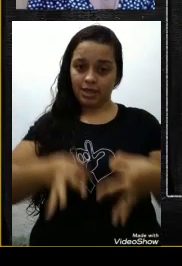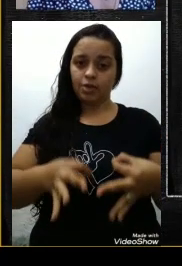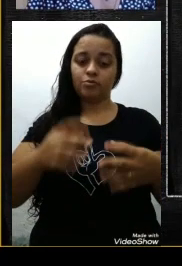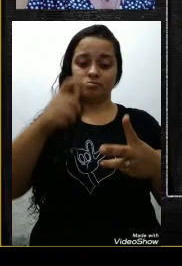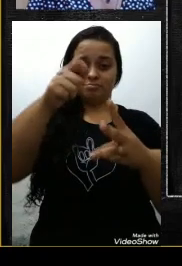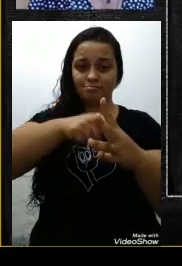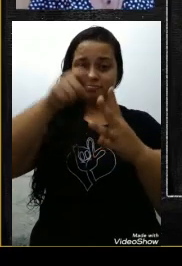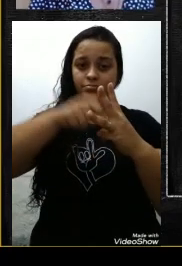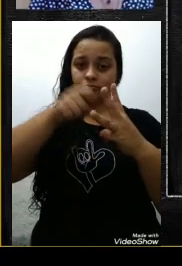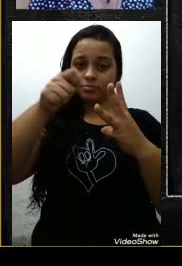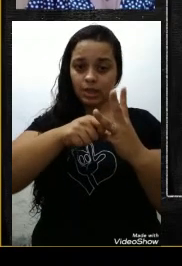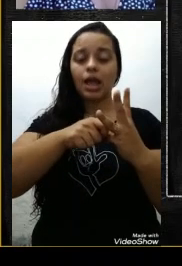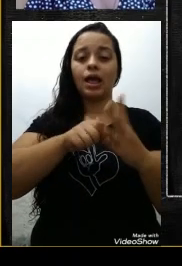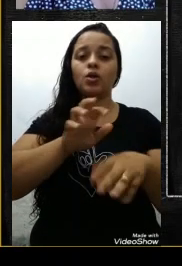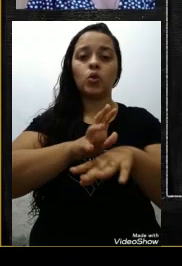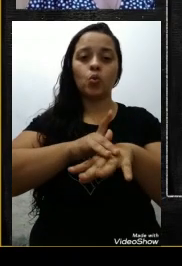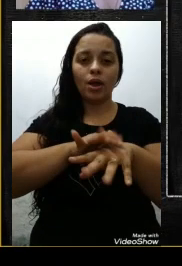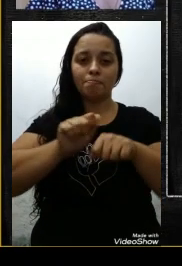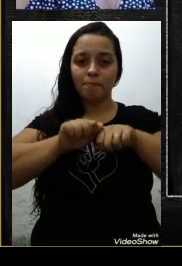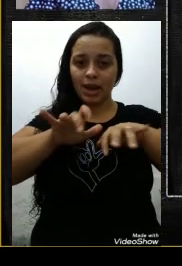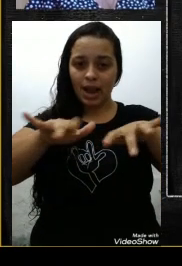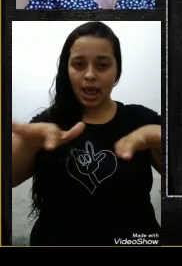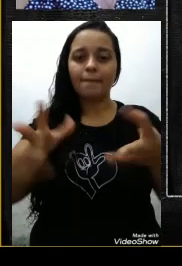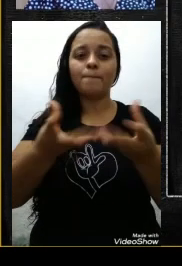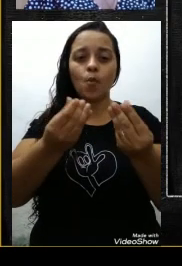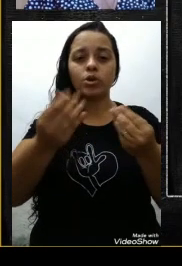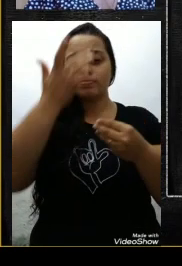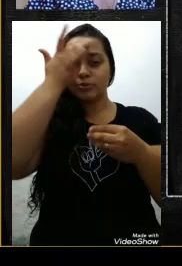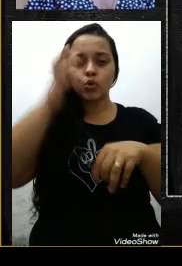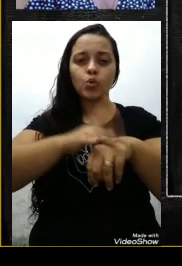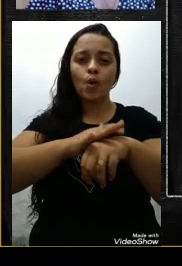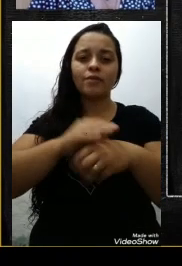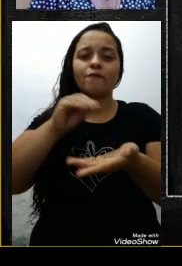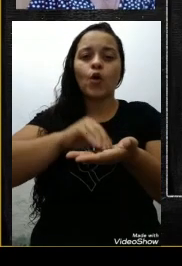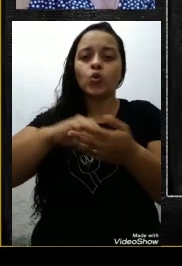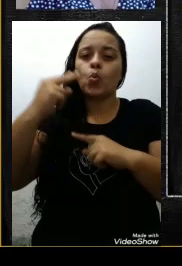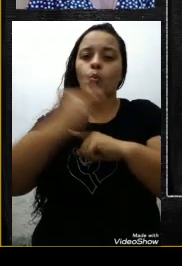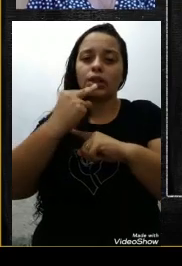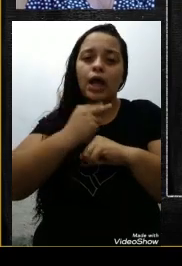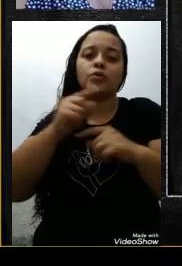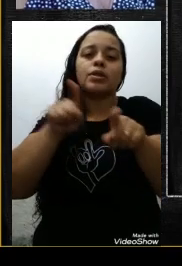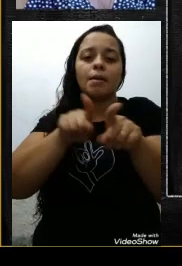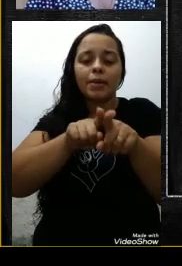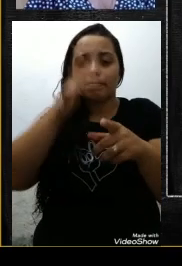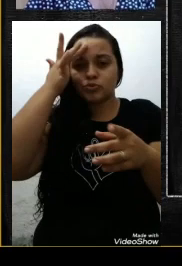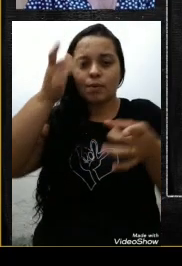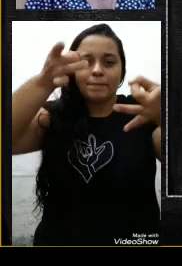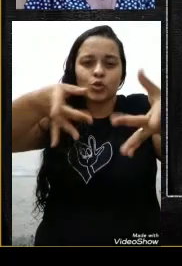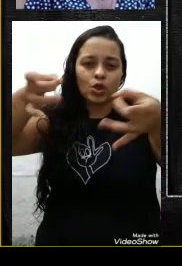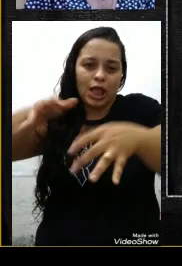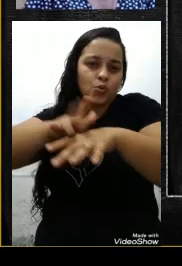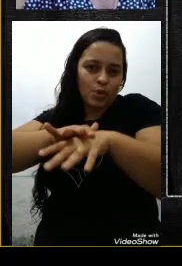por certo que em 3 meses, por força da doença pestífera e porque muitos doentes foram mal atendidos ou abandonados em